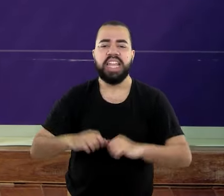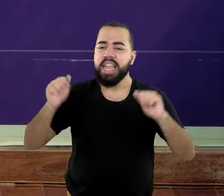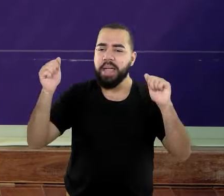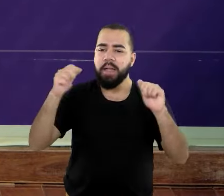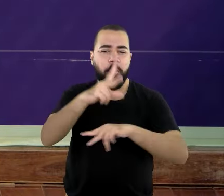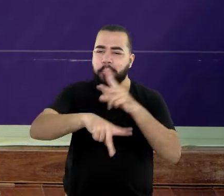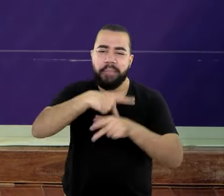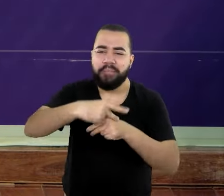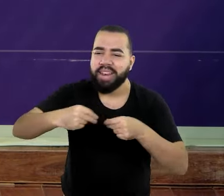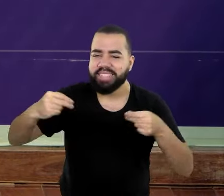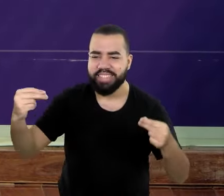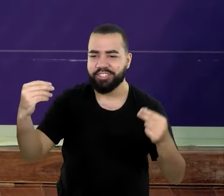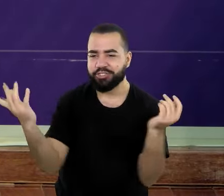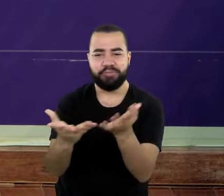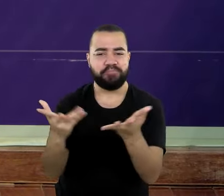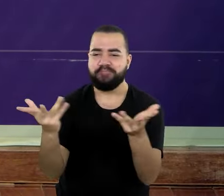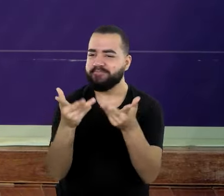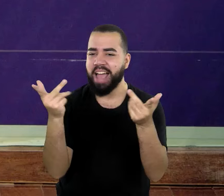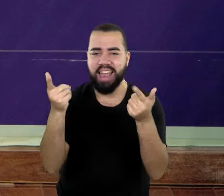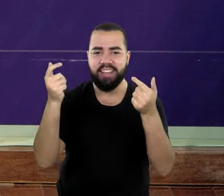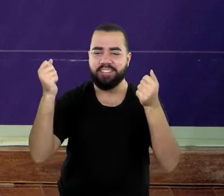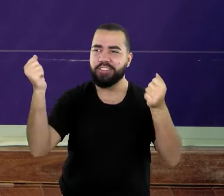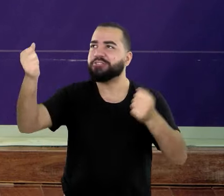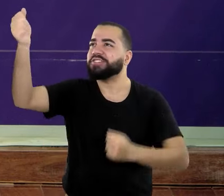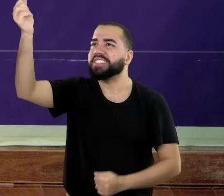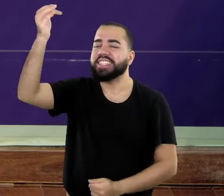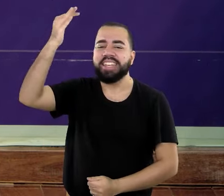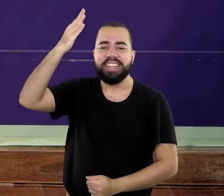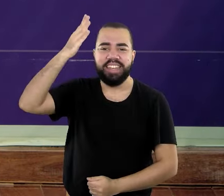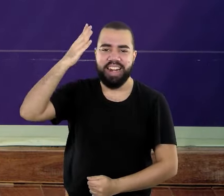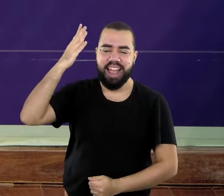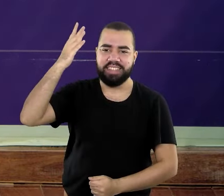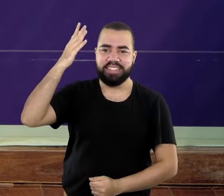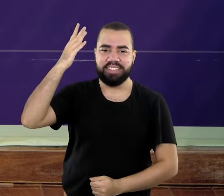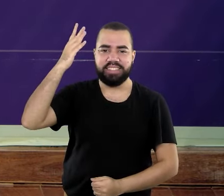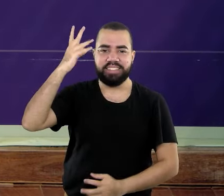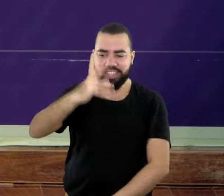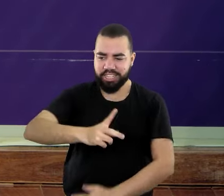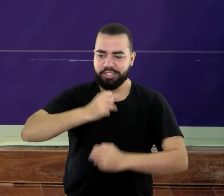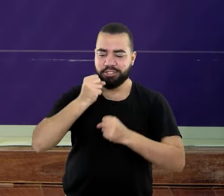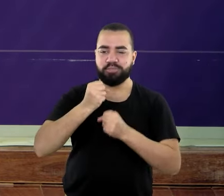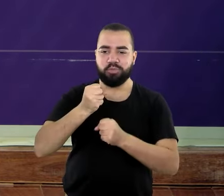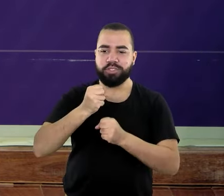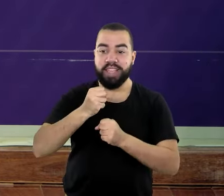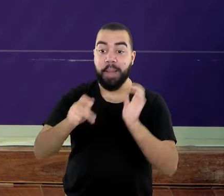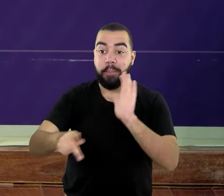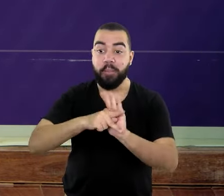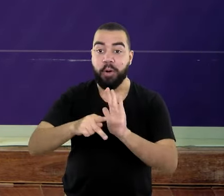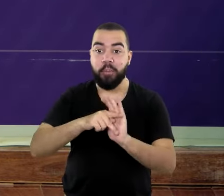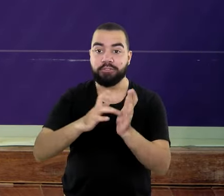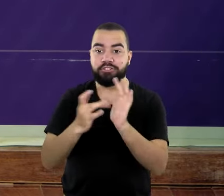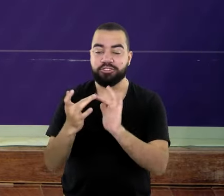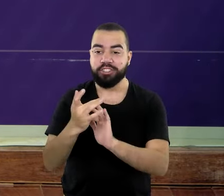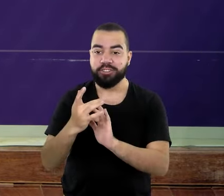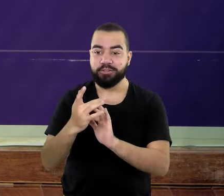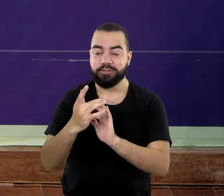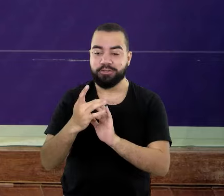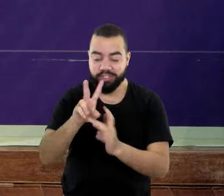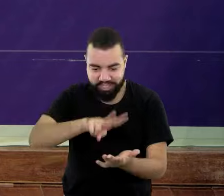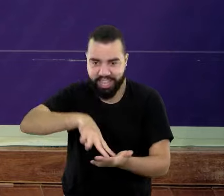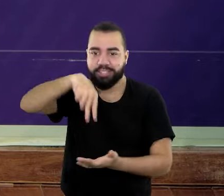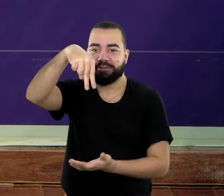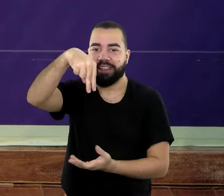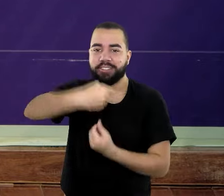presente grandioso, um presente de graça, um presente de poder que Jesus ressurreto dá a nós.